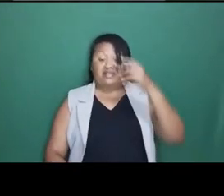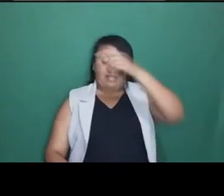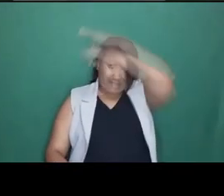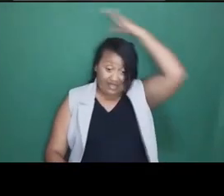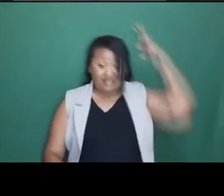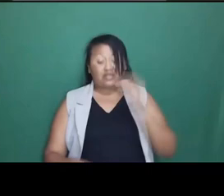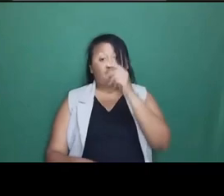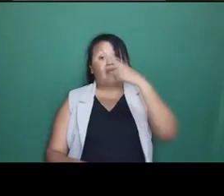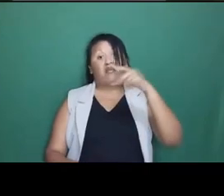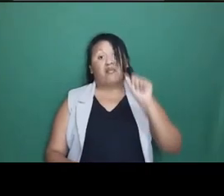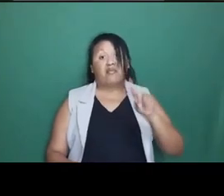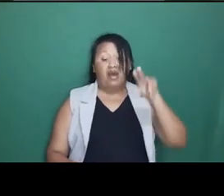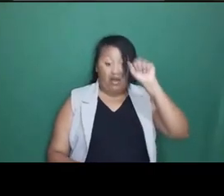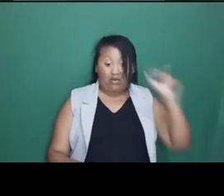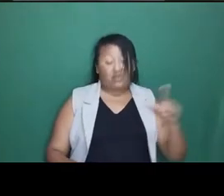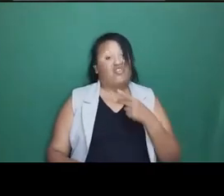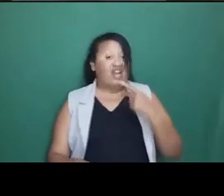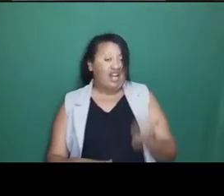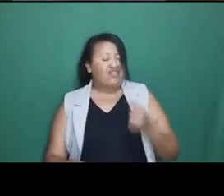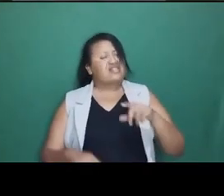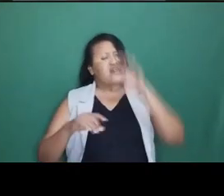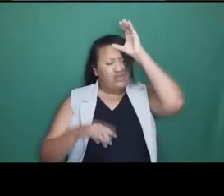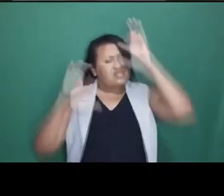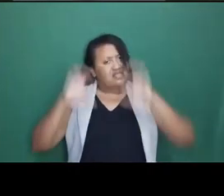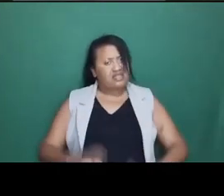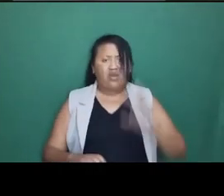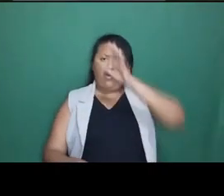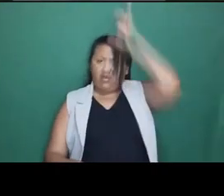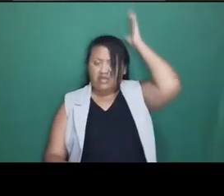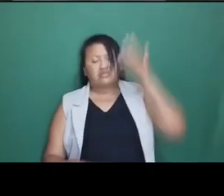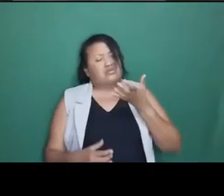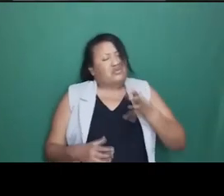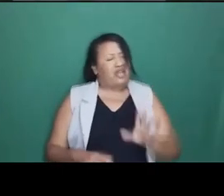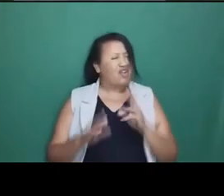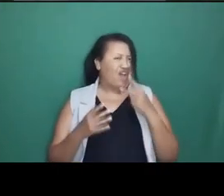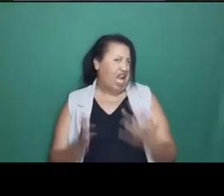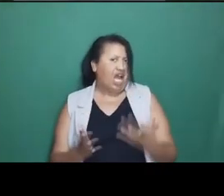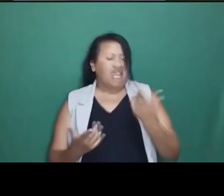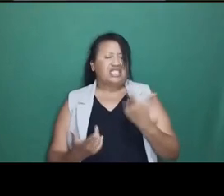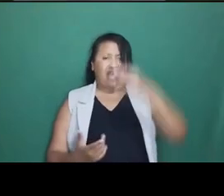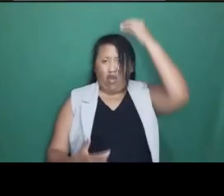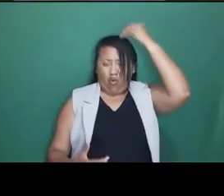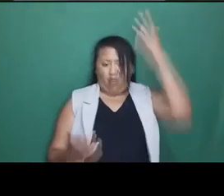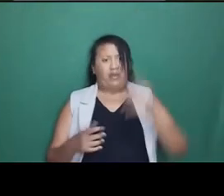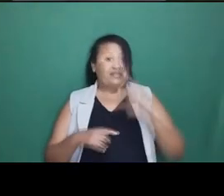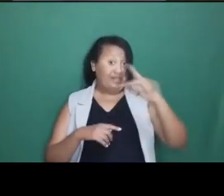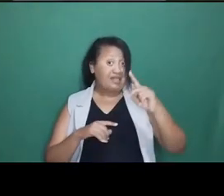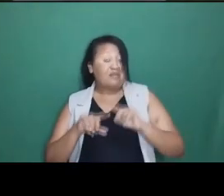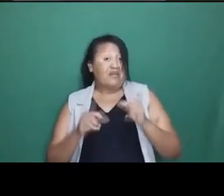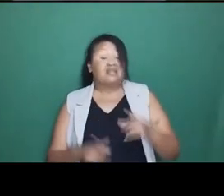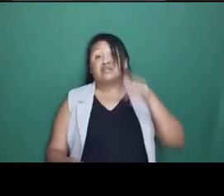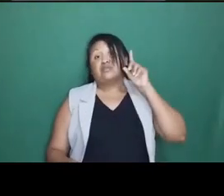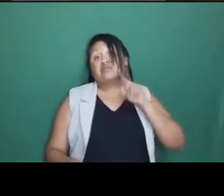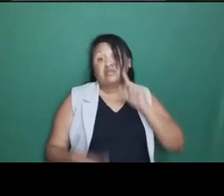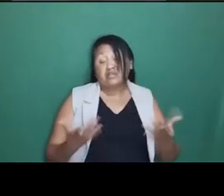dizia antes de tudo um cidadão Romano não quero dizer que seja culpa deles mas os americanos estão no mundo